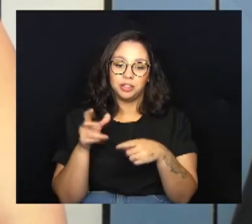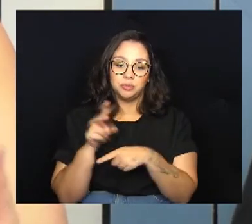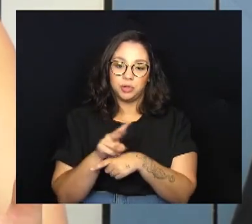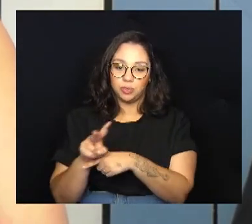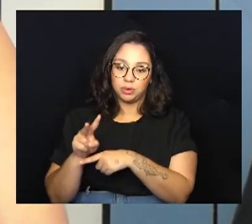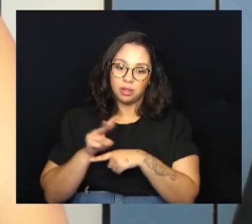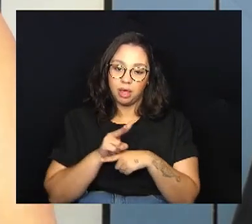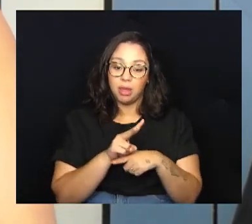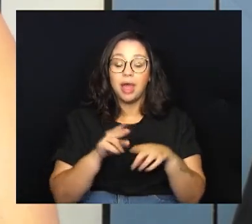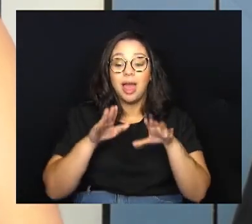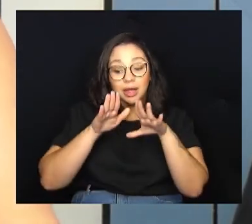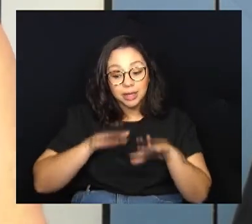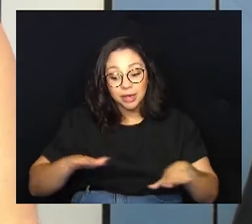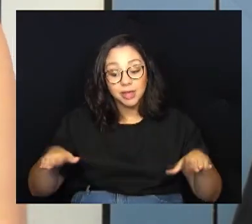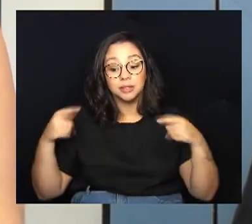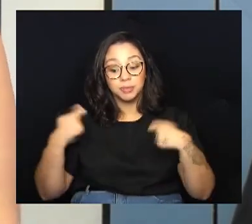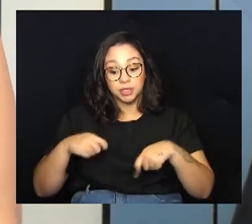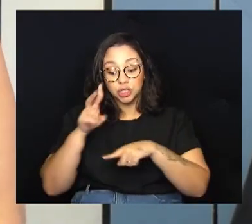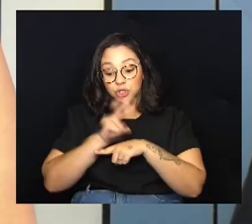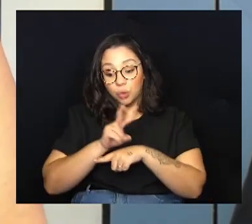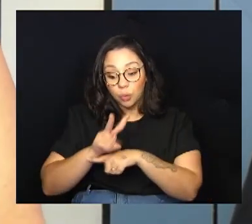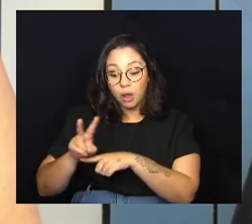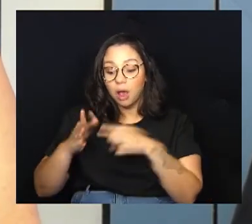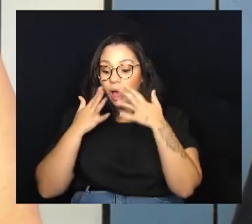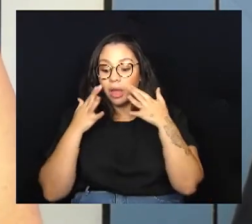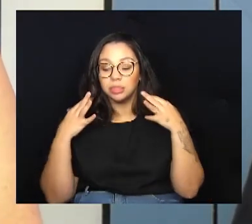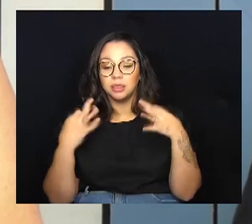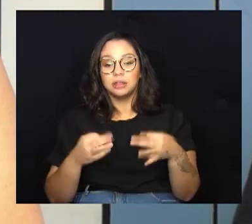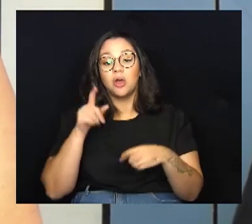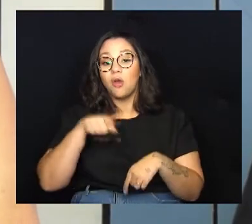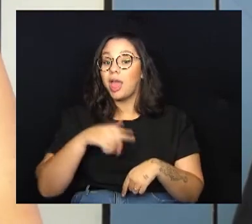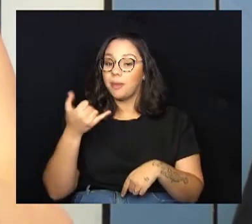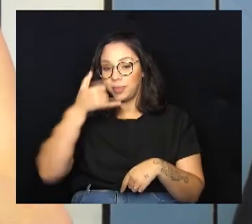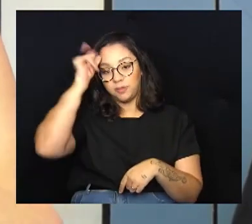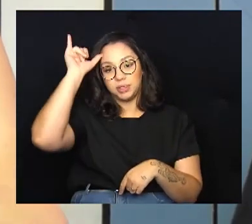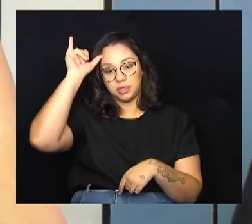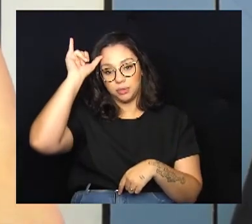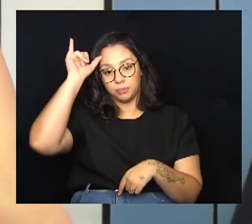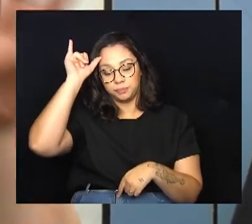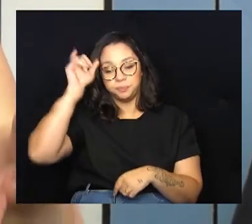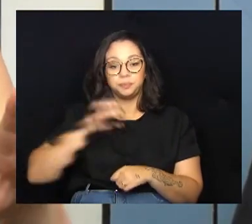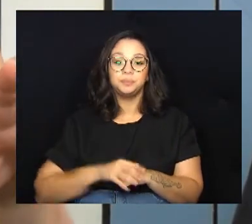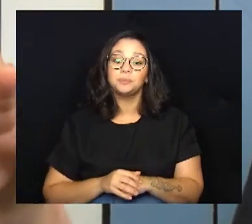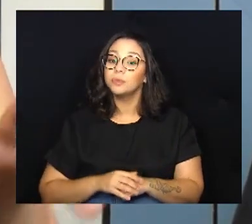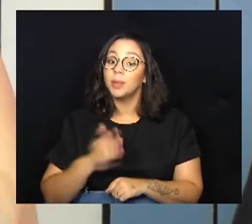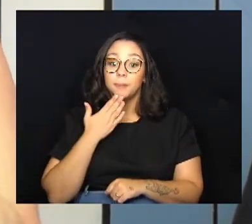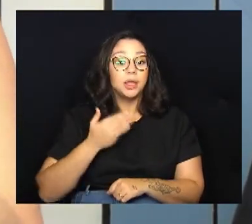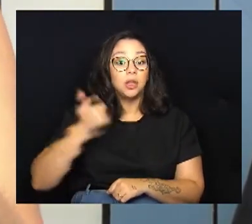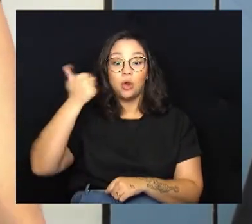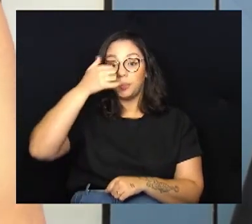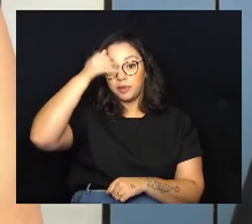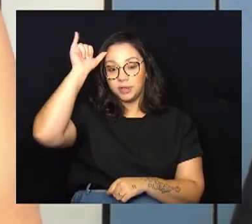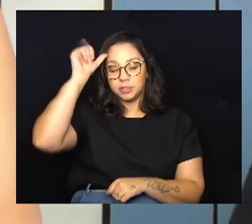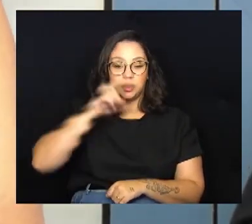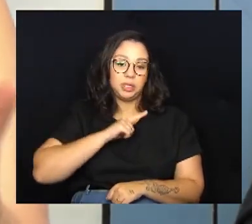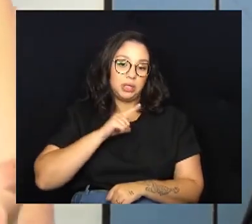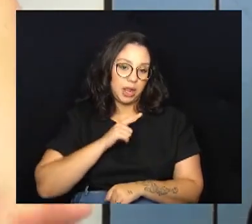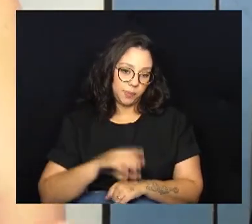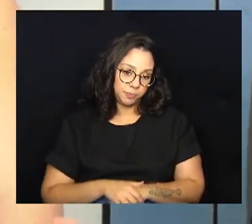você não paga imposto, você não paga nada, chega da onde quiser, e ainda você tem um Padre Haroldo para acolher com o programa Recomeço. Então é a